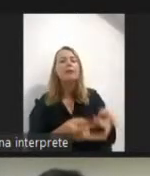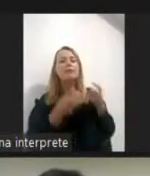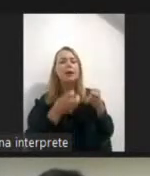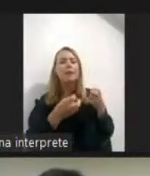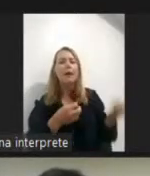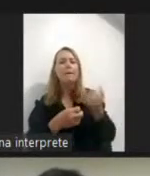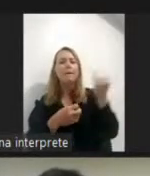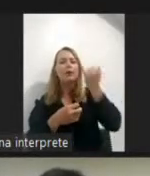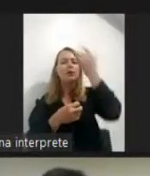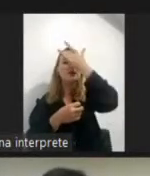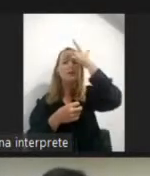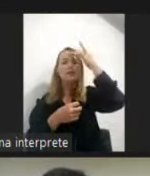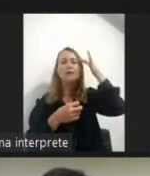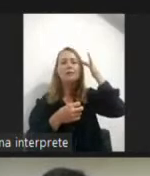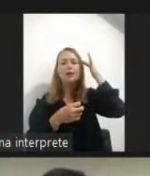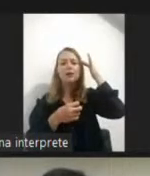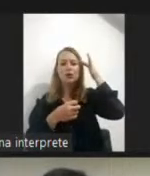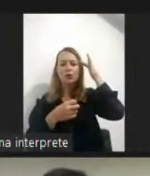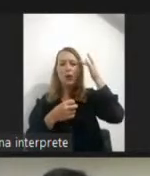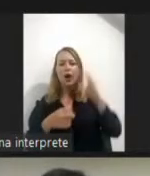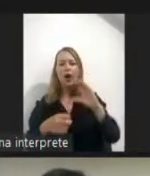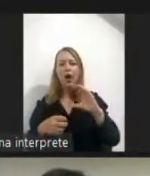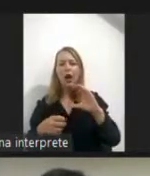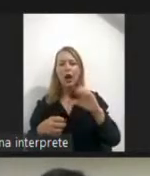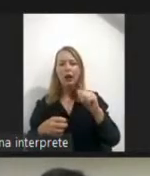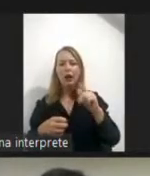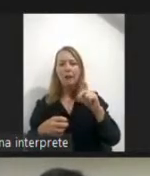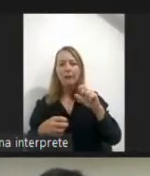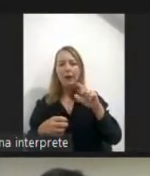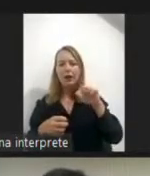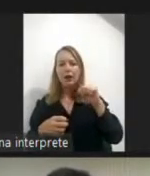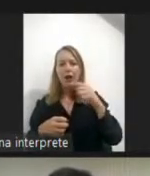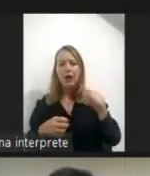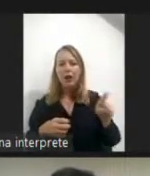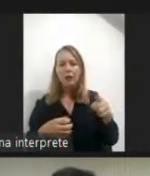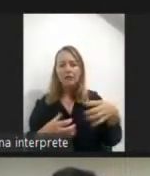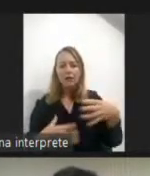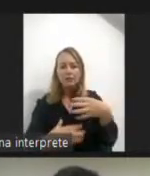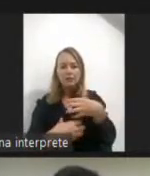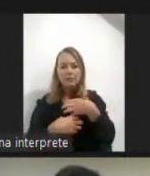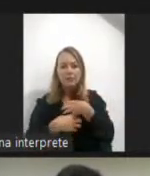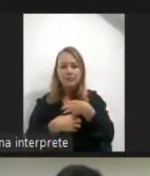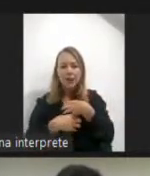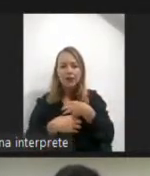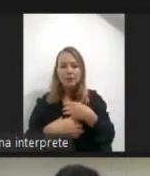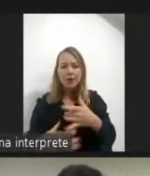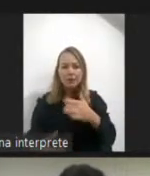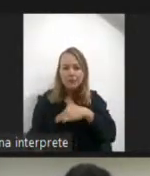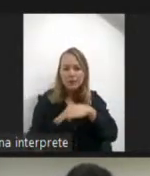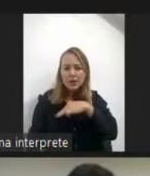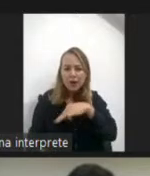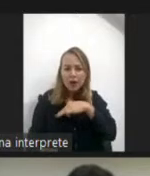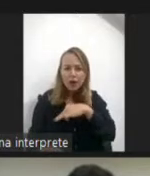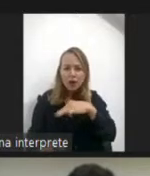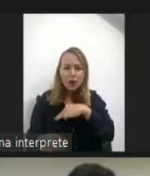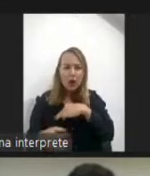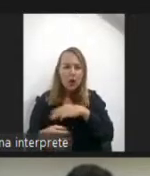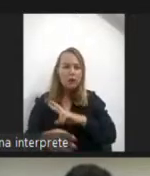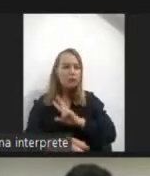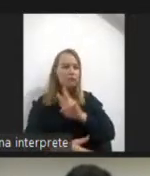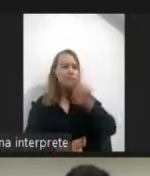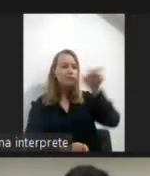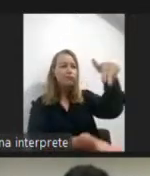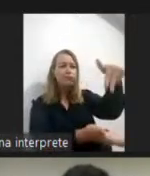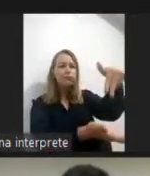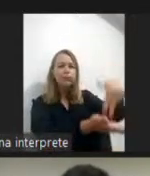sua capa, não a capa física, mas a capa do sentimento de misericórdia, e leva até as pessoas no momento em que elas